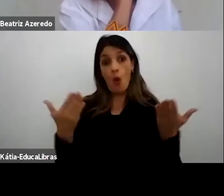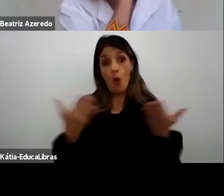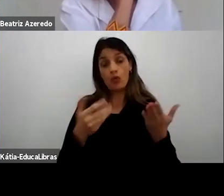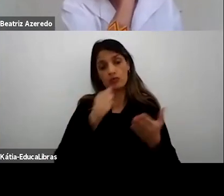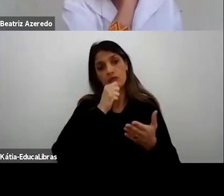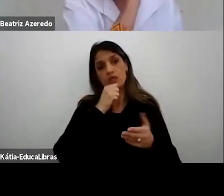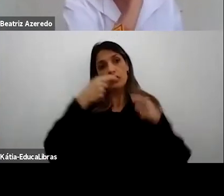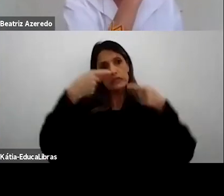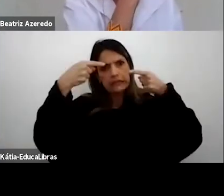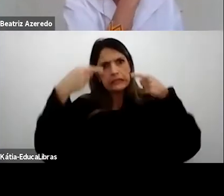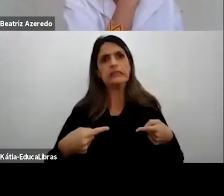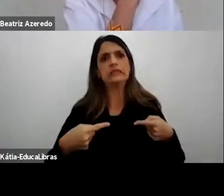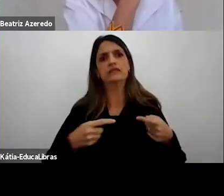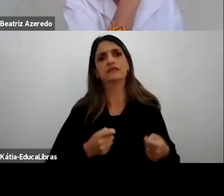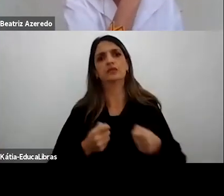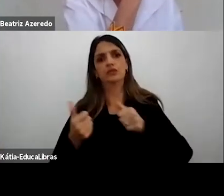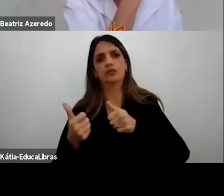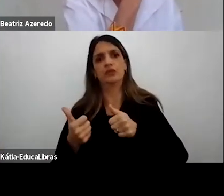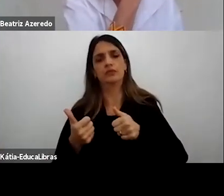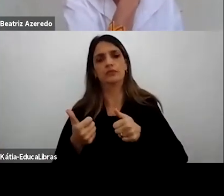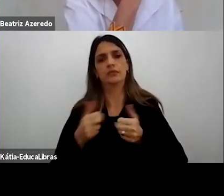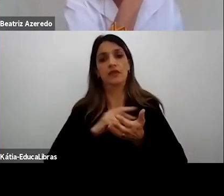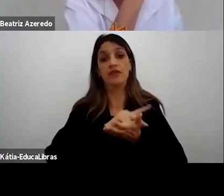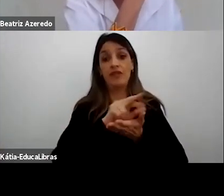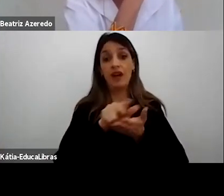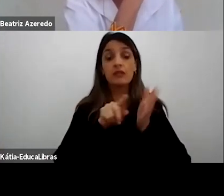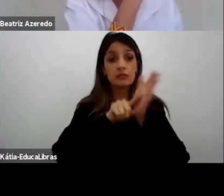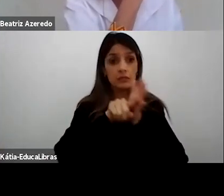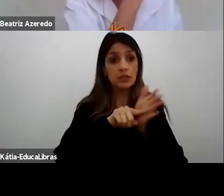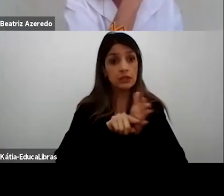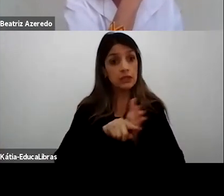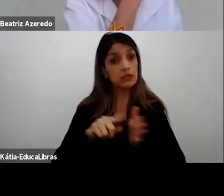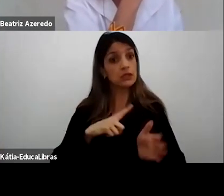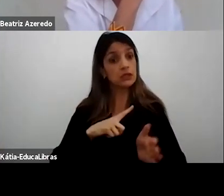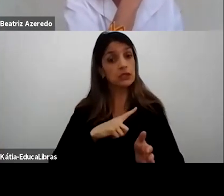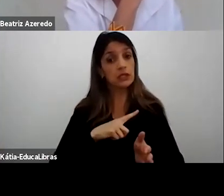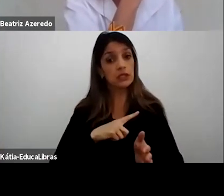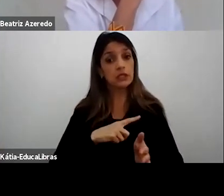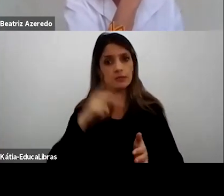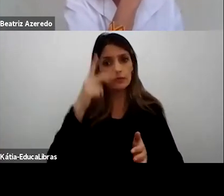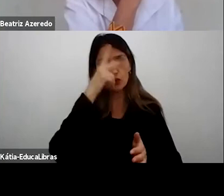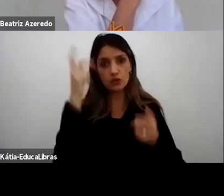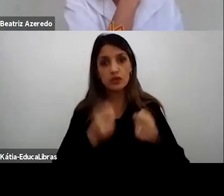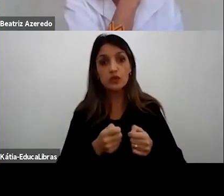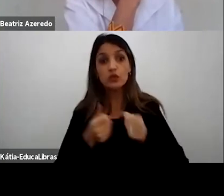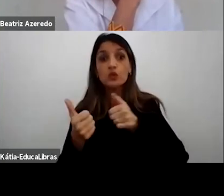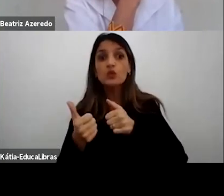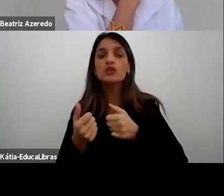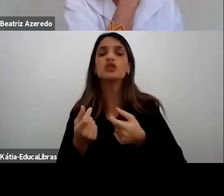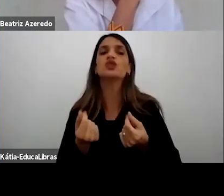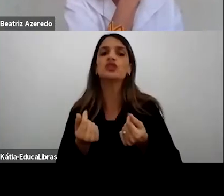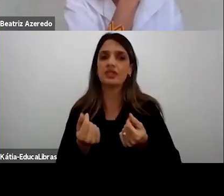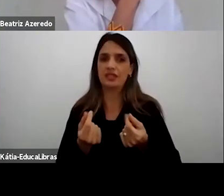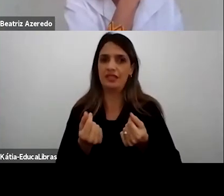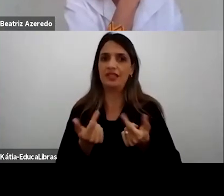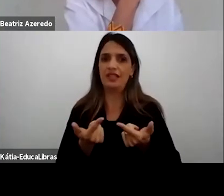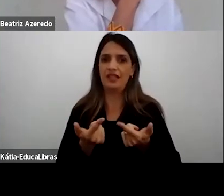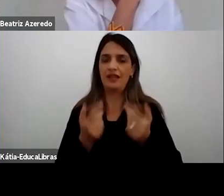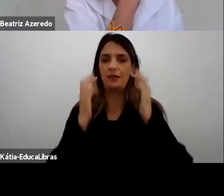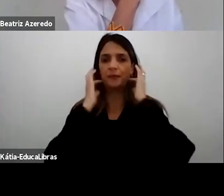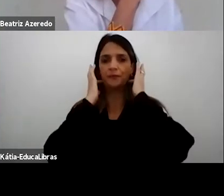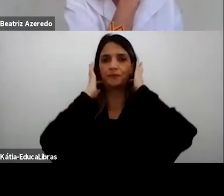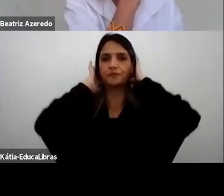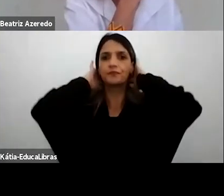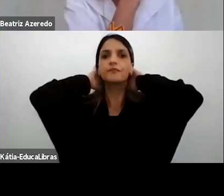da doação, porque muita gente, até saiu numa pesquisa, que as pessoas doam dinheiro. E eu presenciei isso